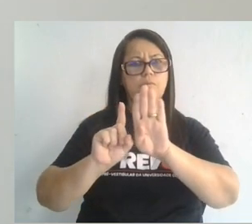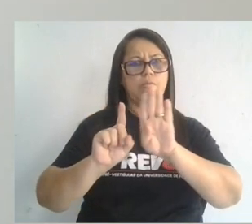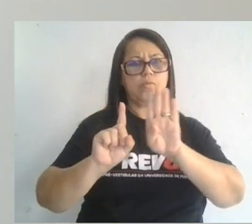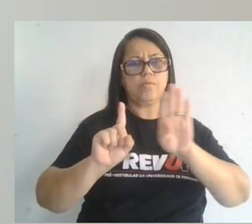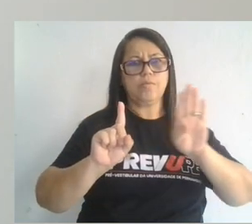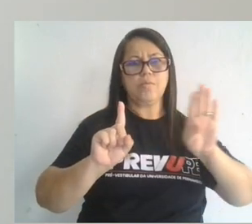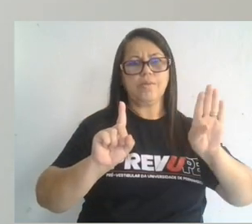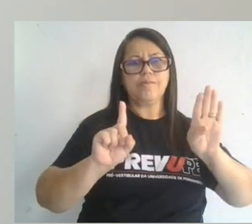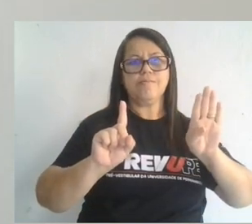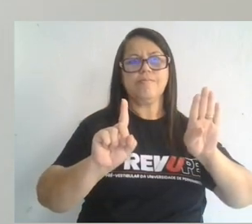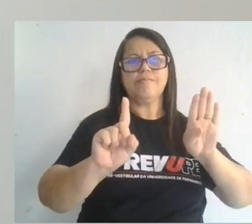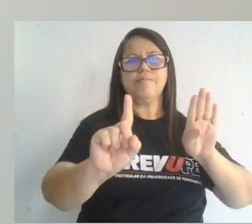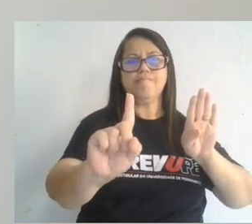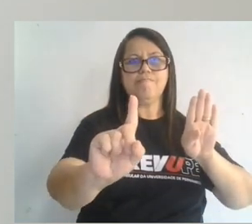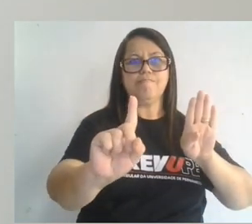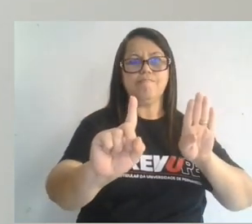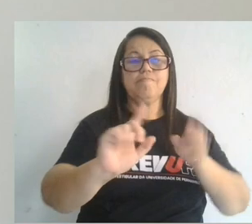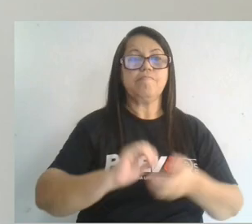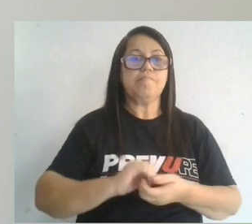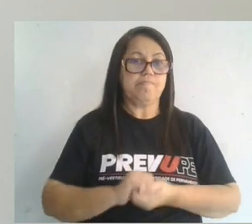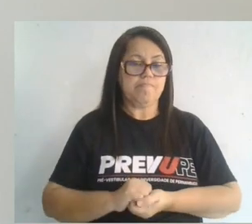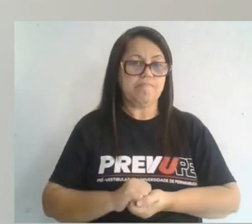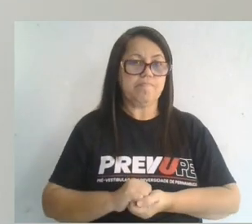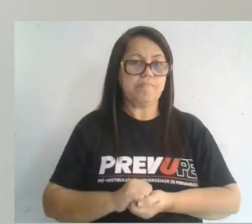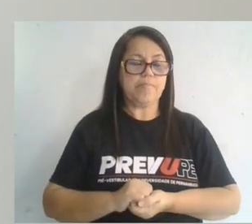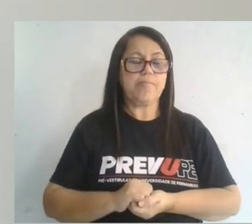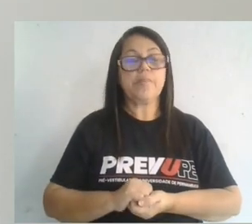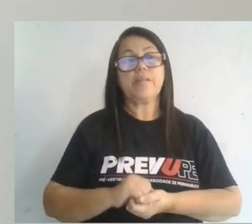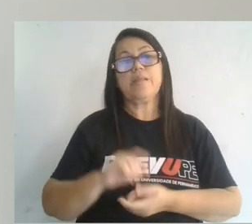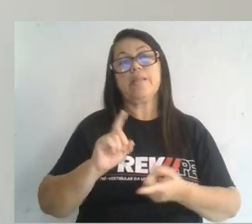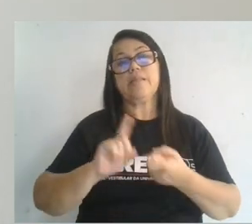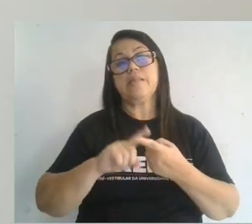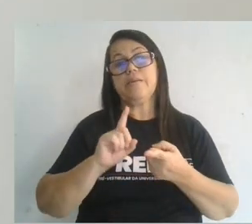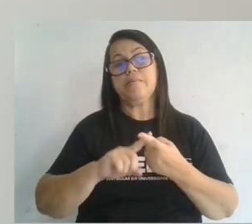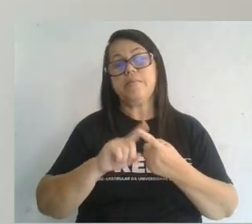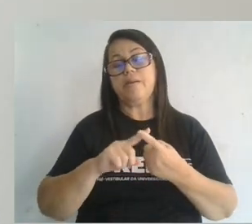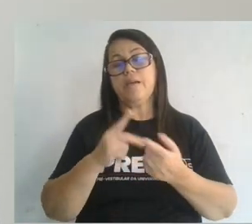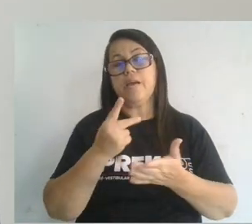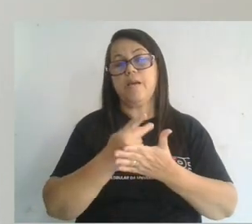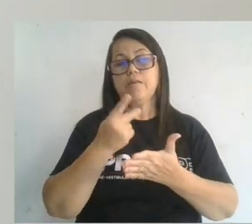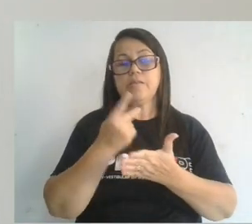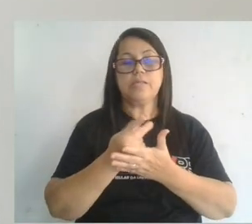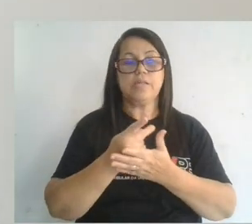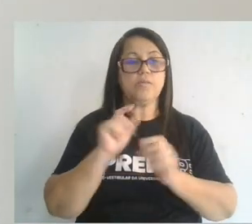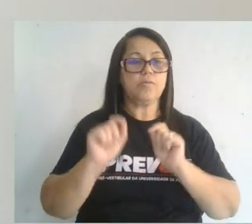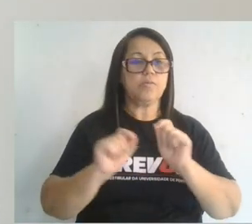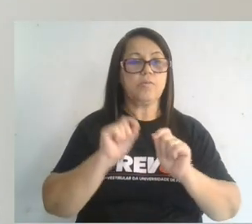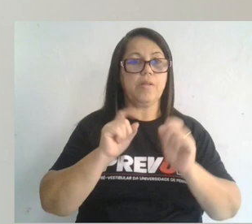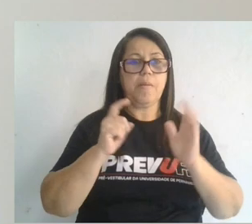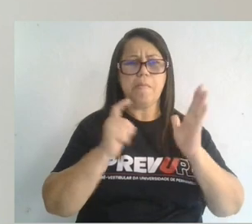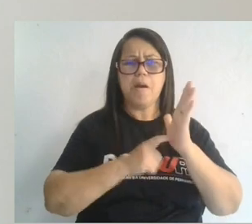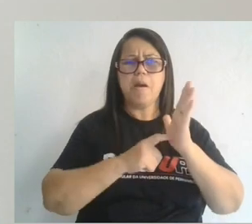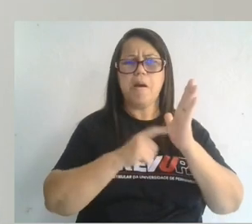circuito provoca a abertura da porta. O efeito fotoelétrico também está presente na ativação